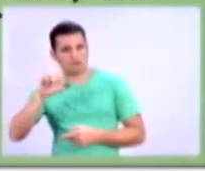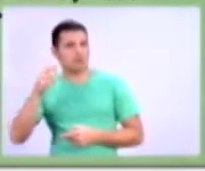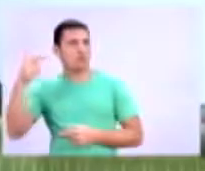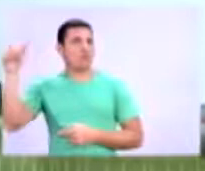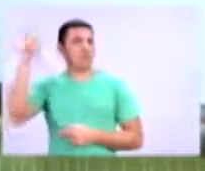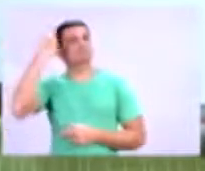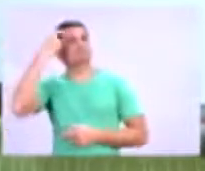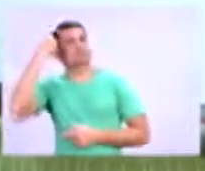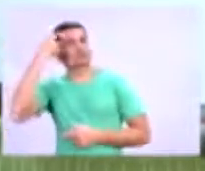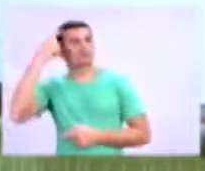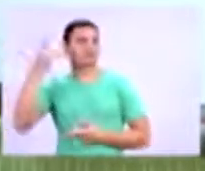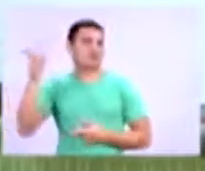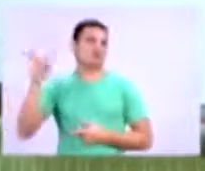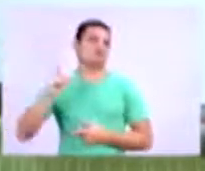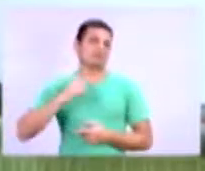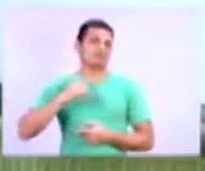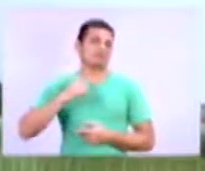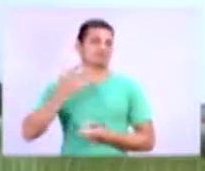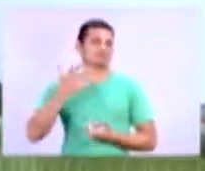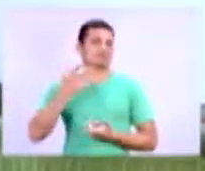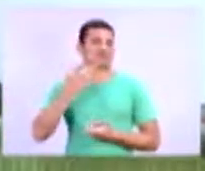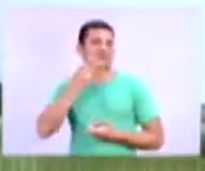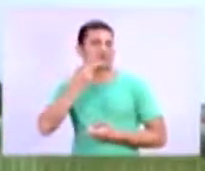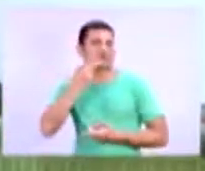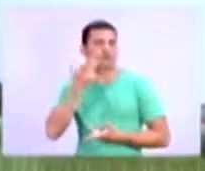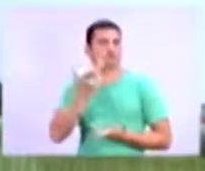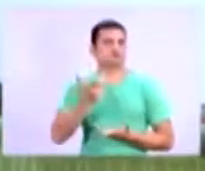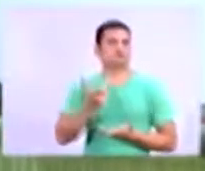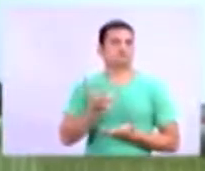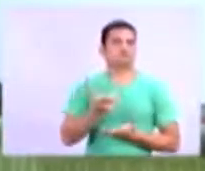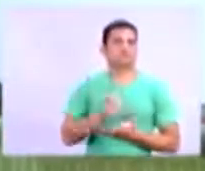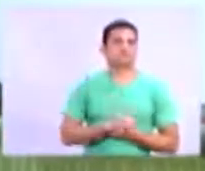vão trazer para a gente exatamente isso, essa